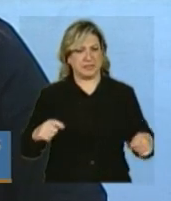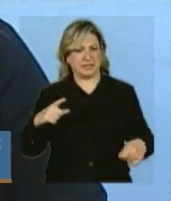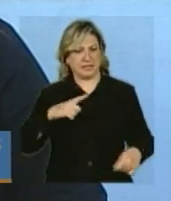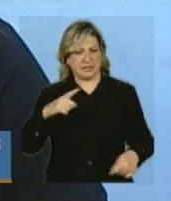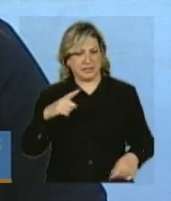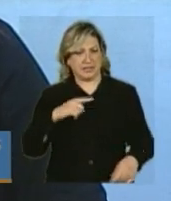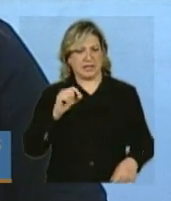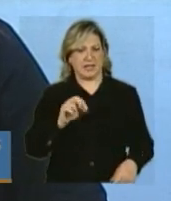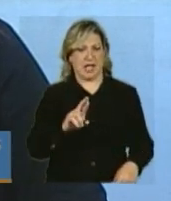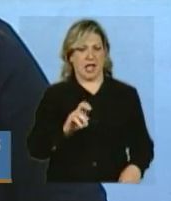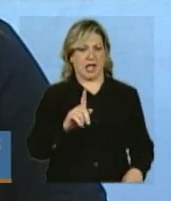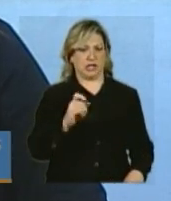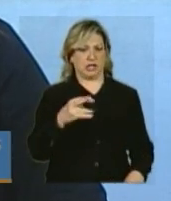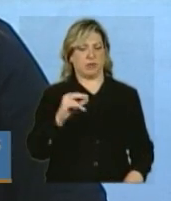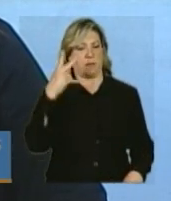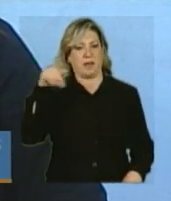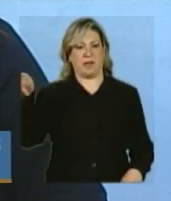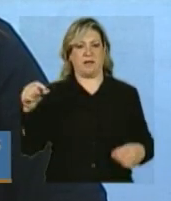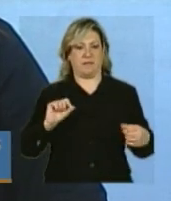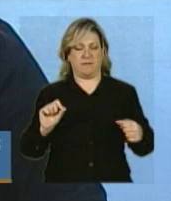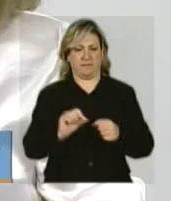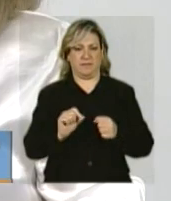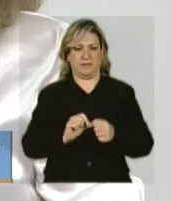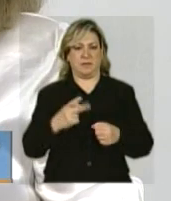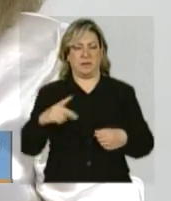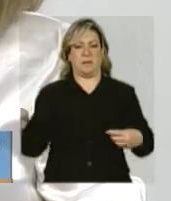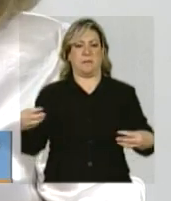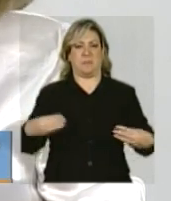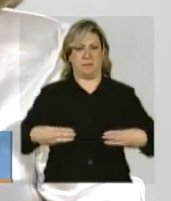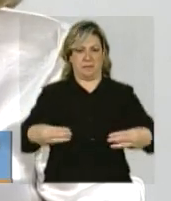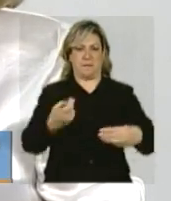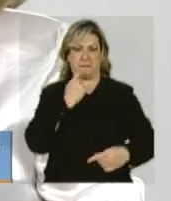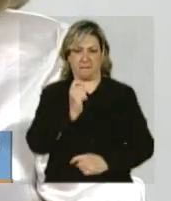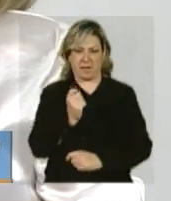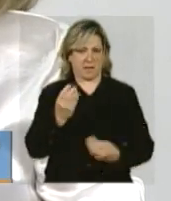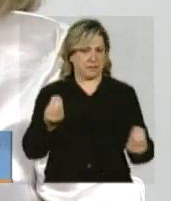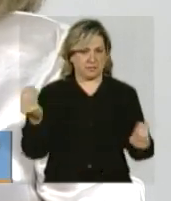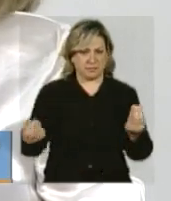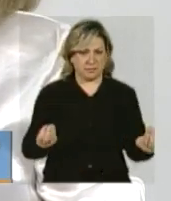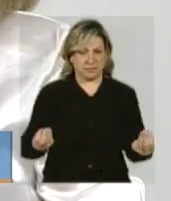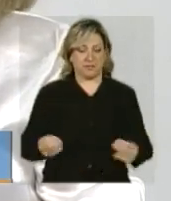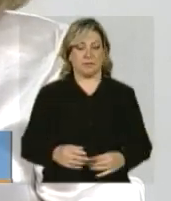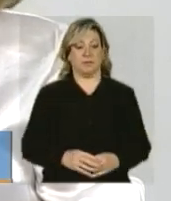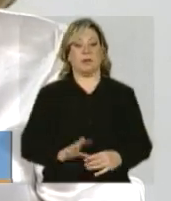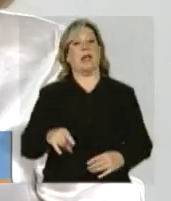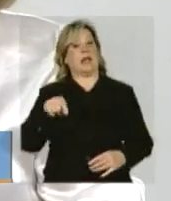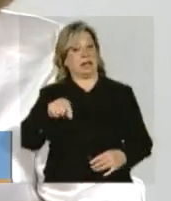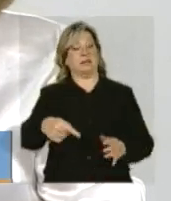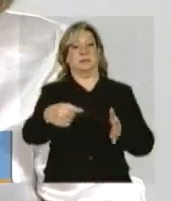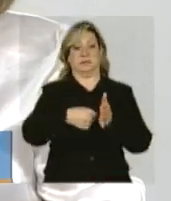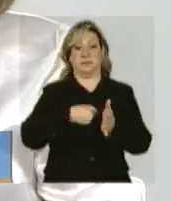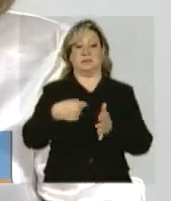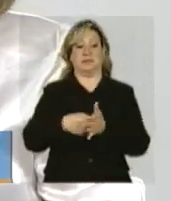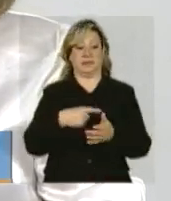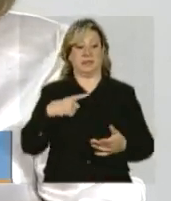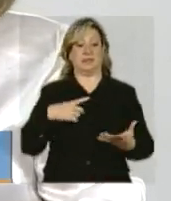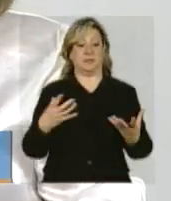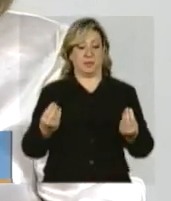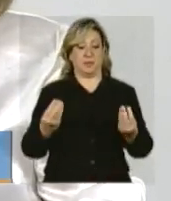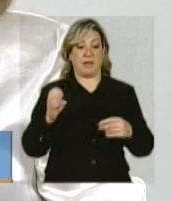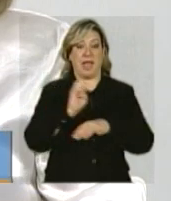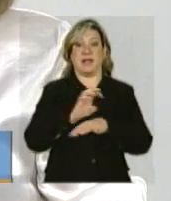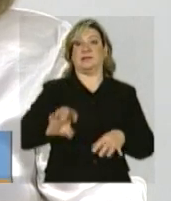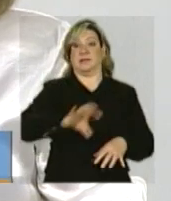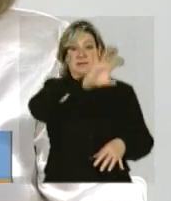emitida pelo Ministério da Pesca? Essa é uma ótima pergunta, Renata, e tem surgido muito nas nossas capacitações nos